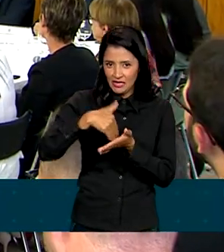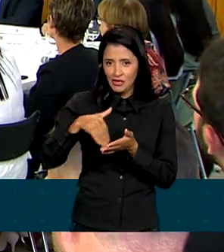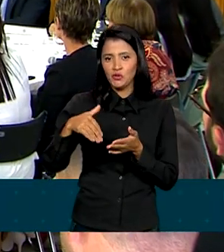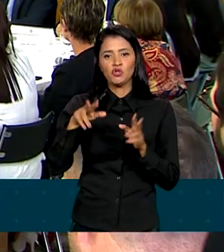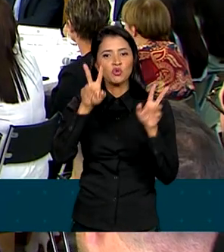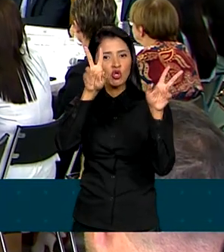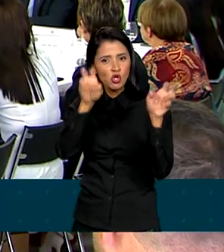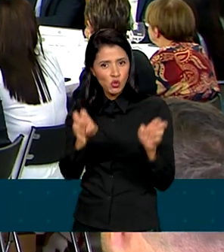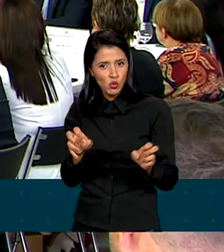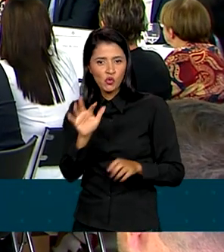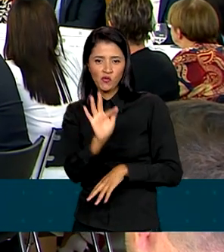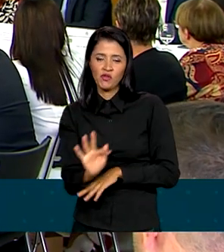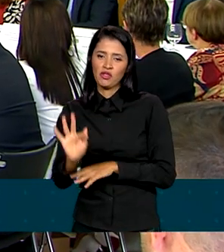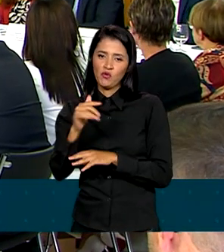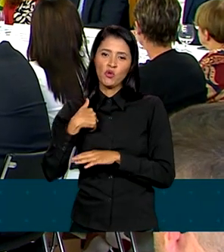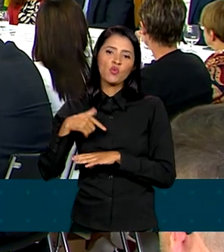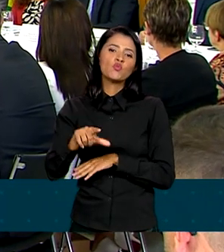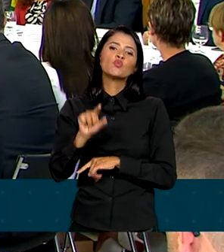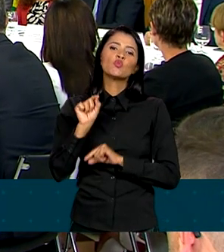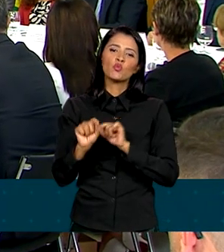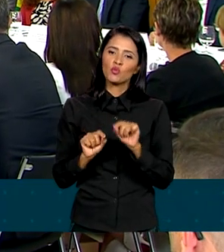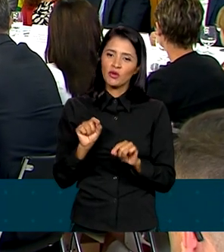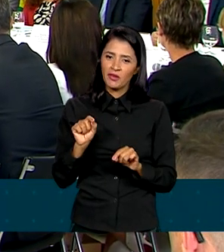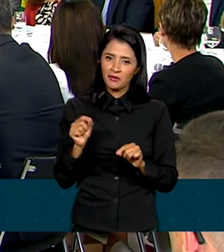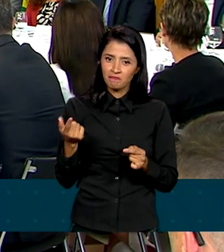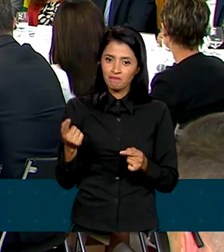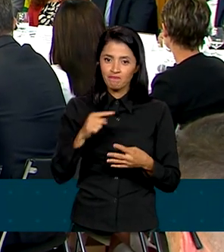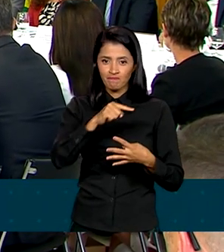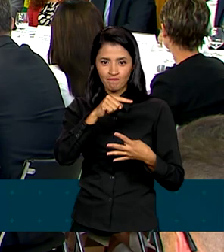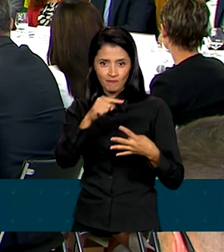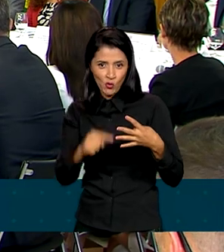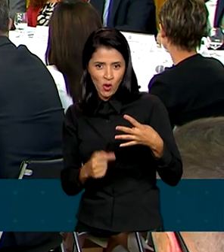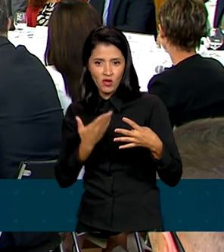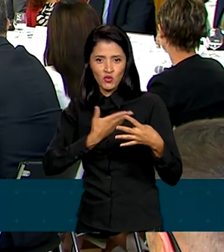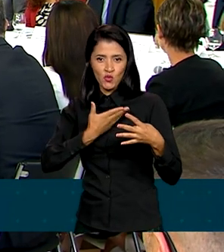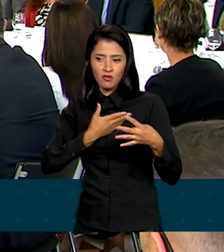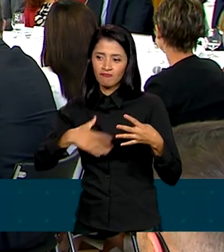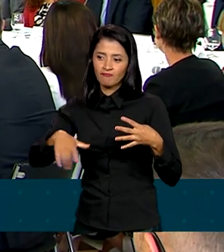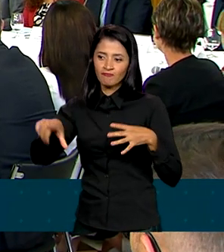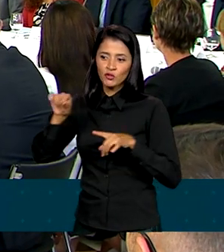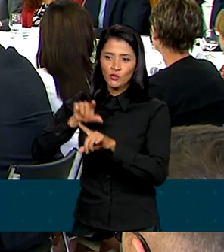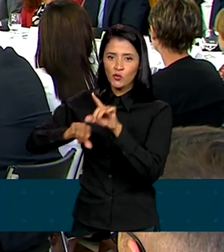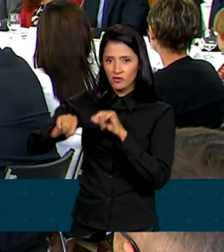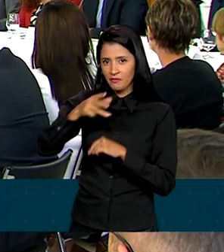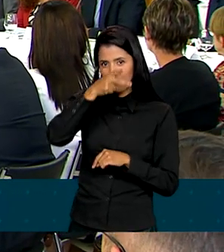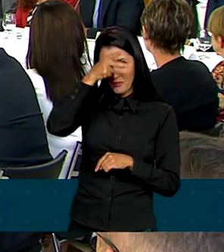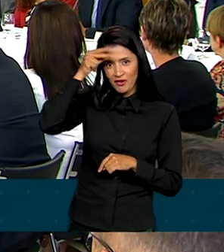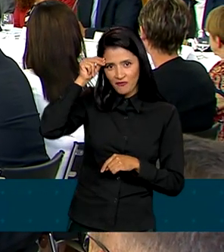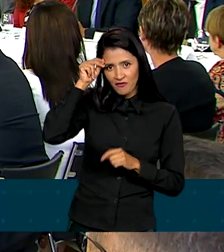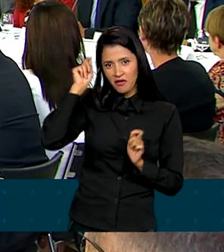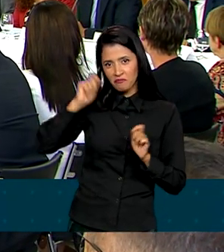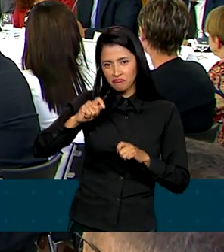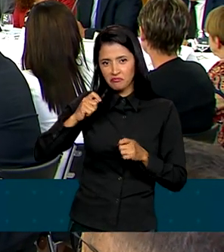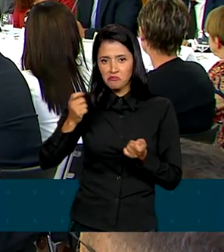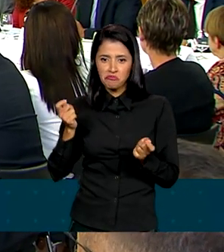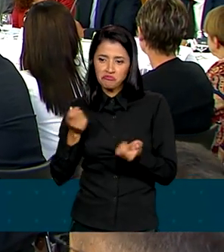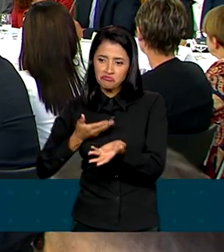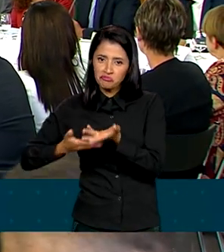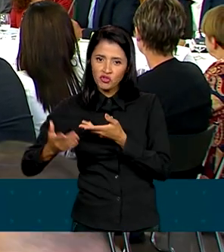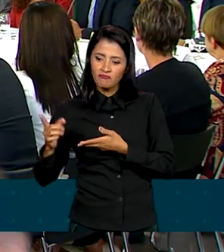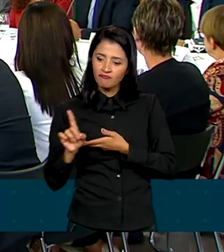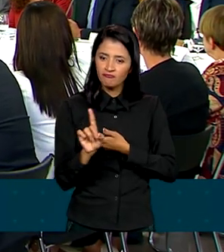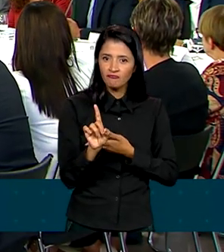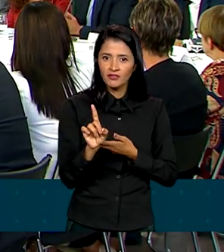Federativos, coube a mim aqui escolher 4 colegas, prefeitas e prefeitos, para a gente poder passar a